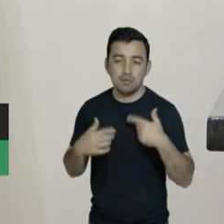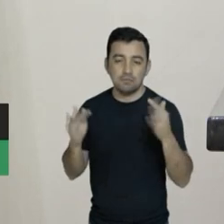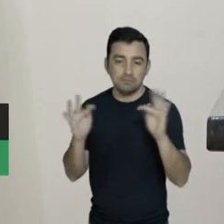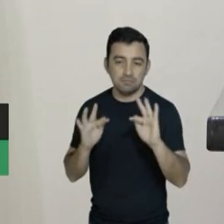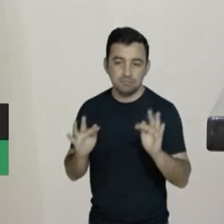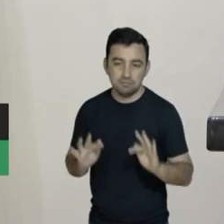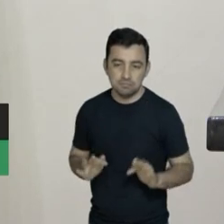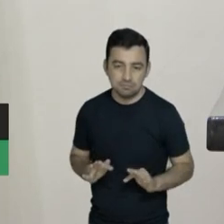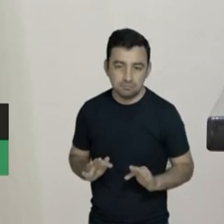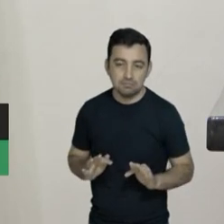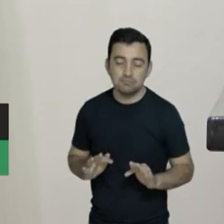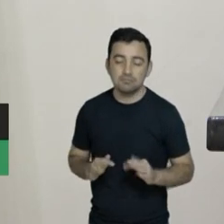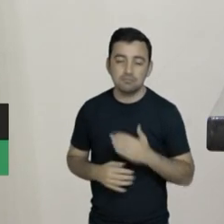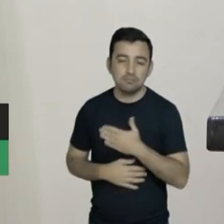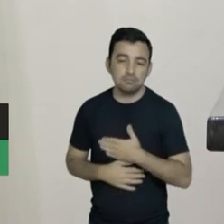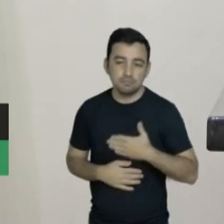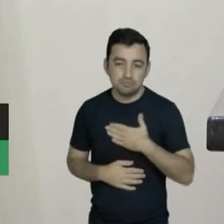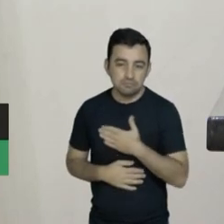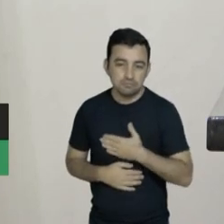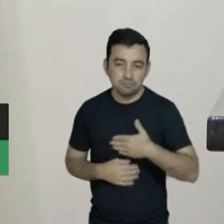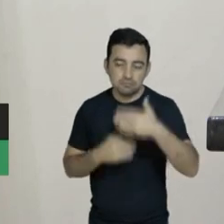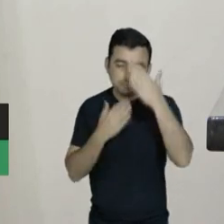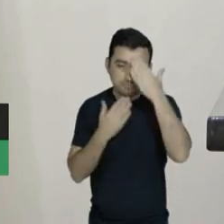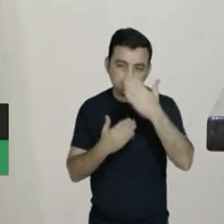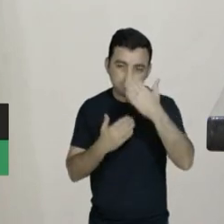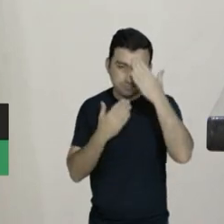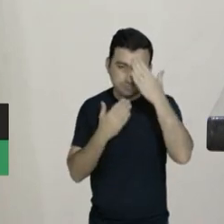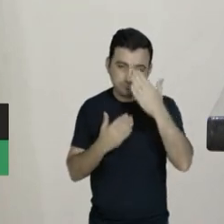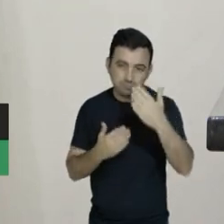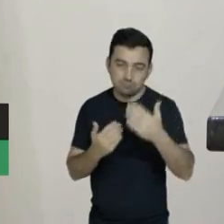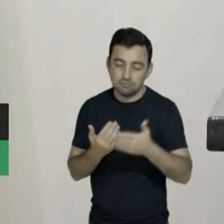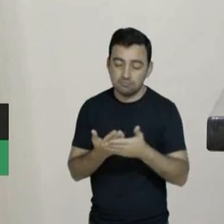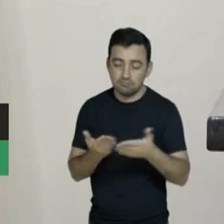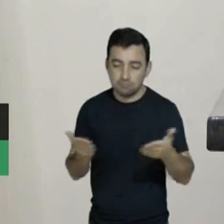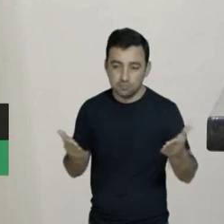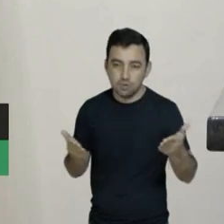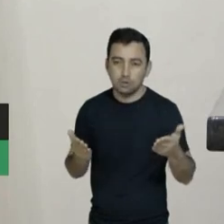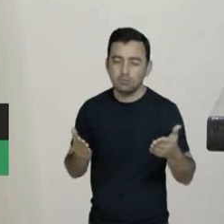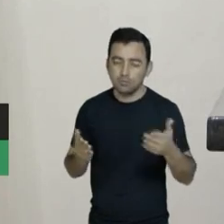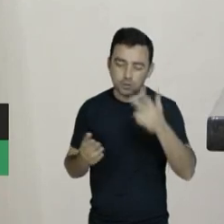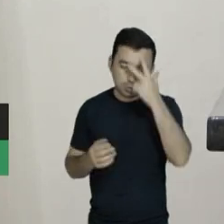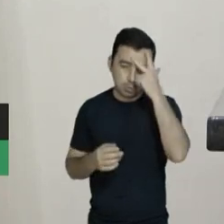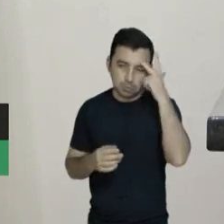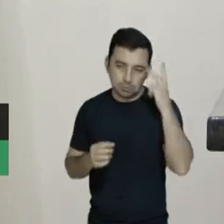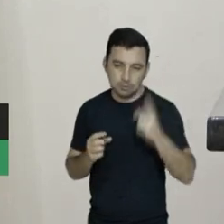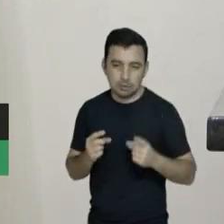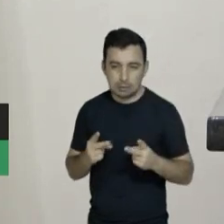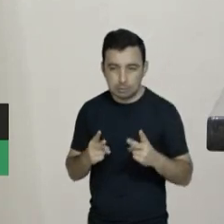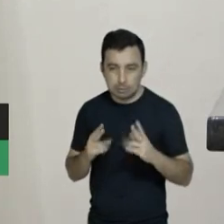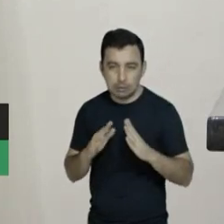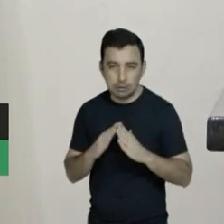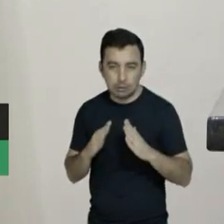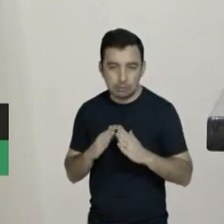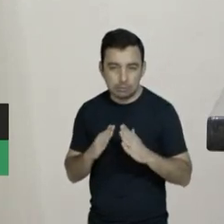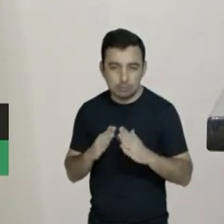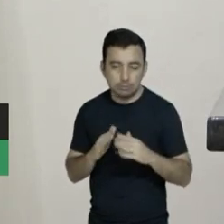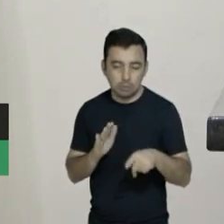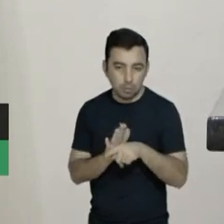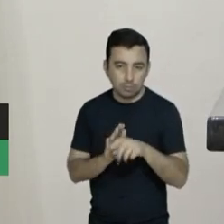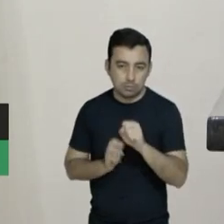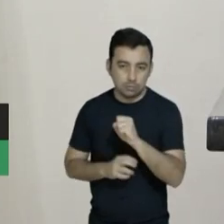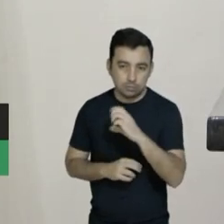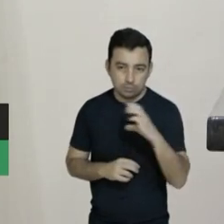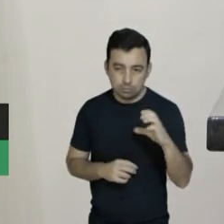em poder externar os agradecimentos dos corretores de imóveis do Estado de Santa Catarina, em especial